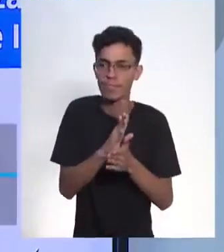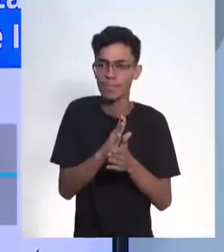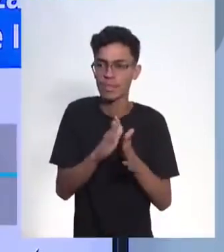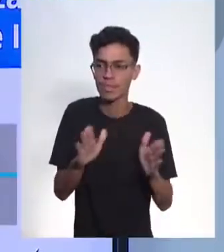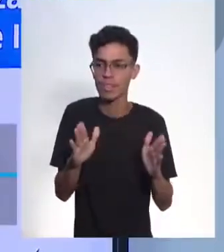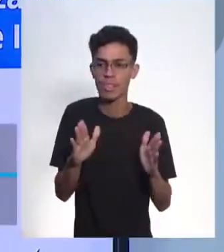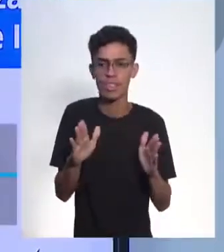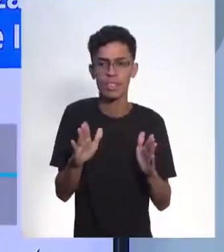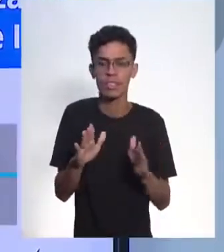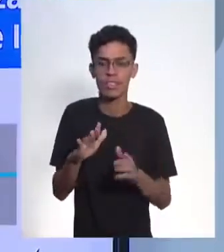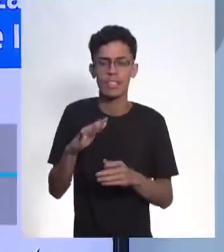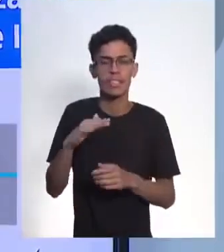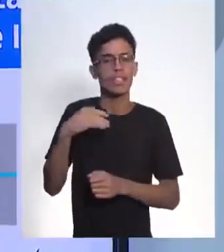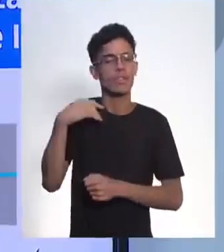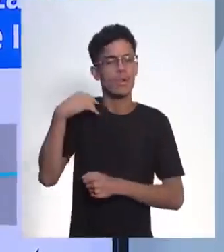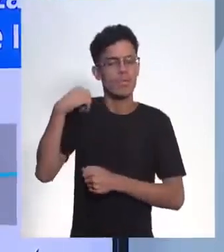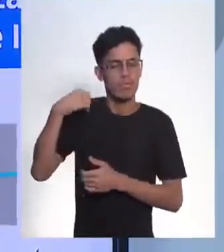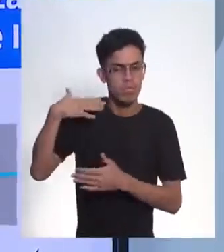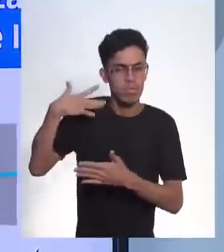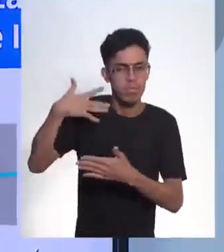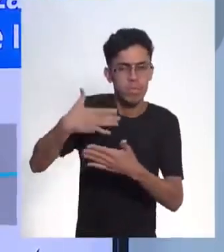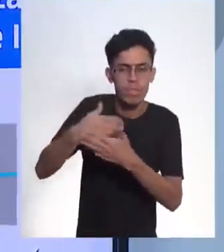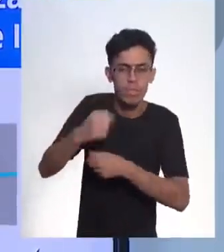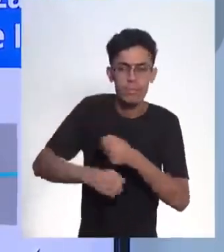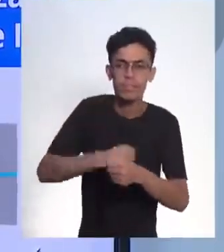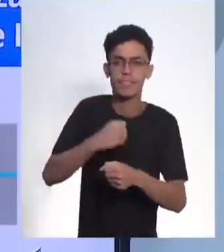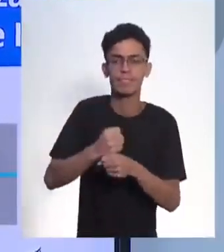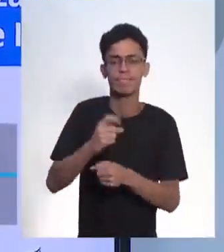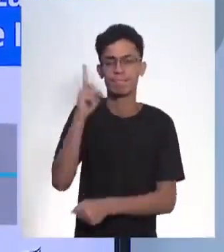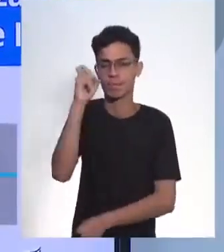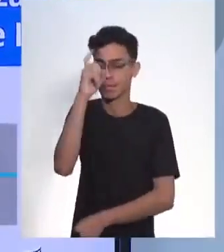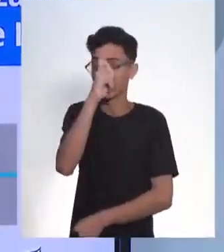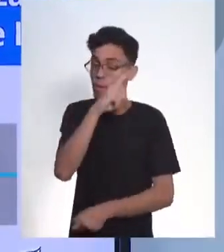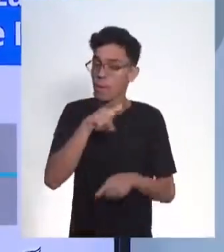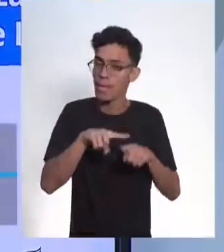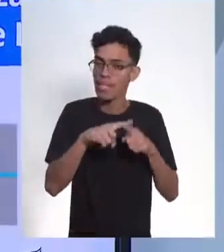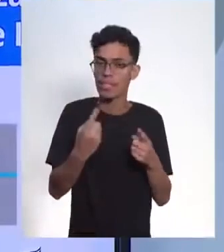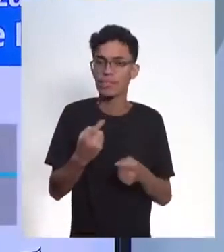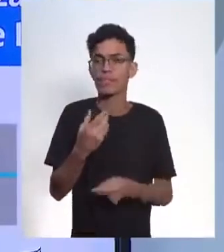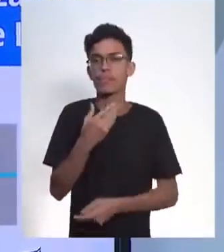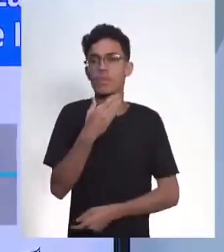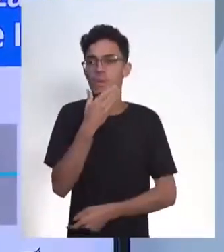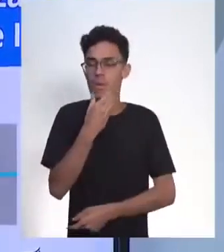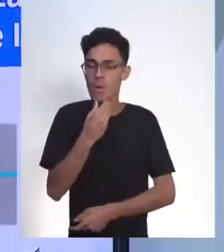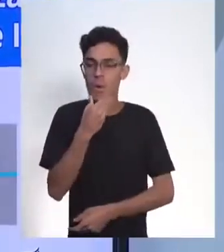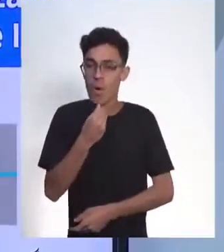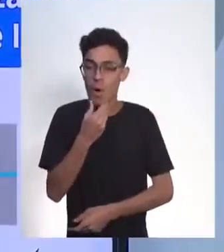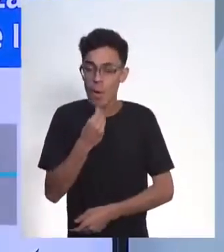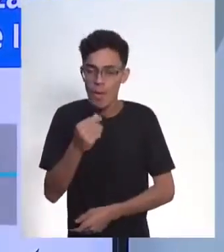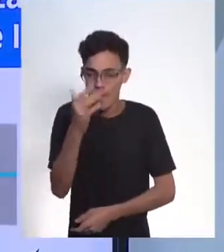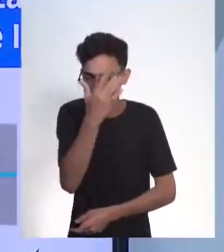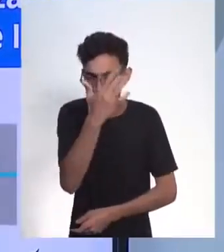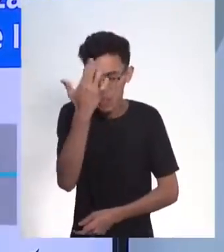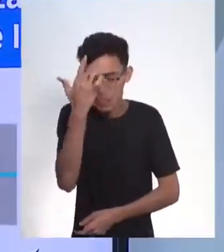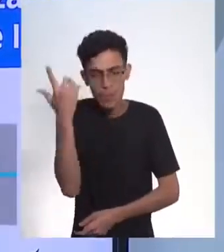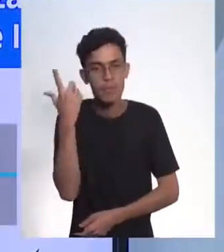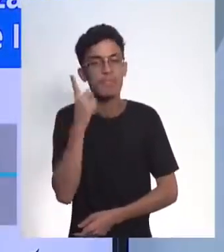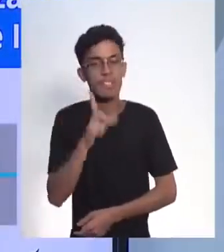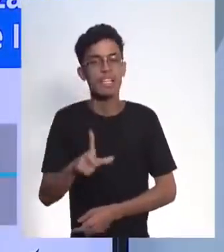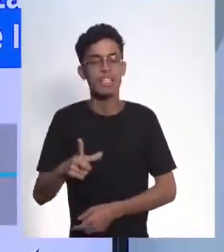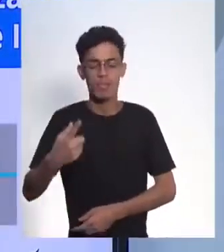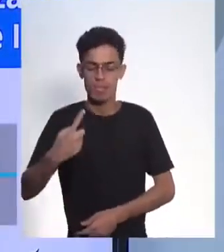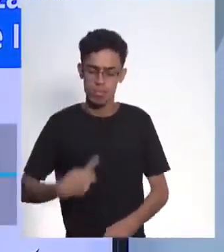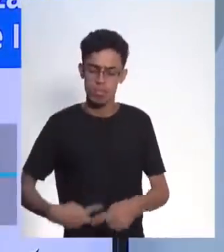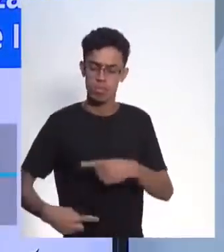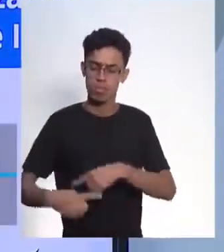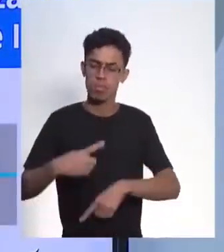ano muito atípico, mas o homem tem essa grande capacidade de